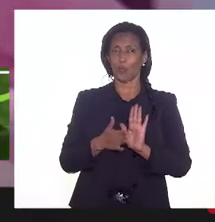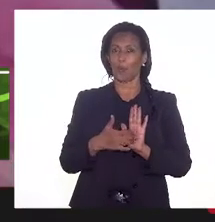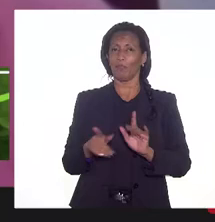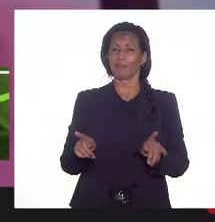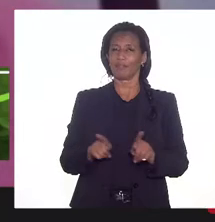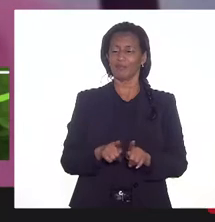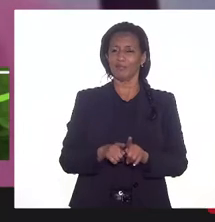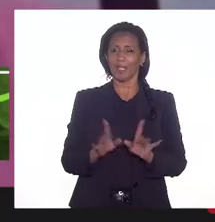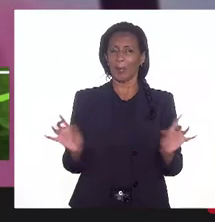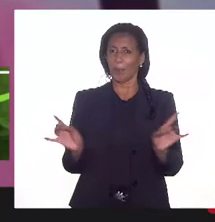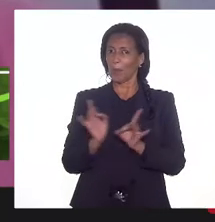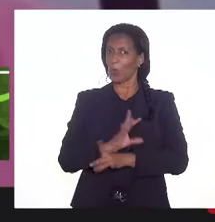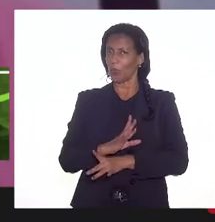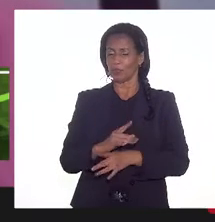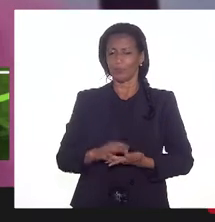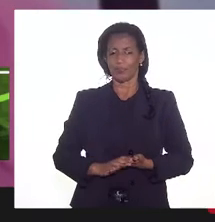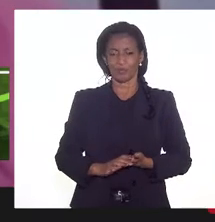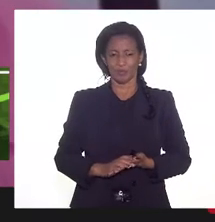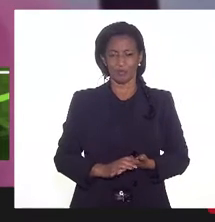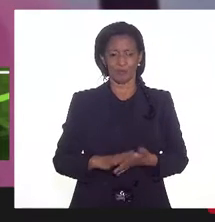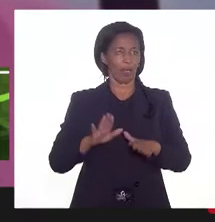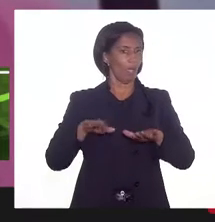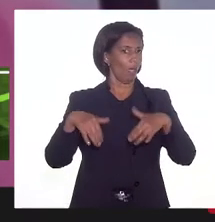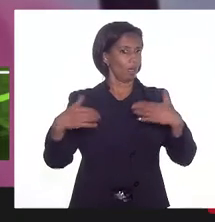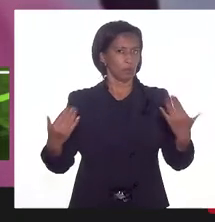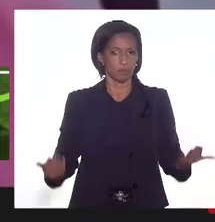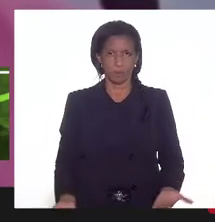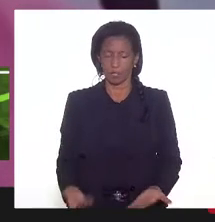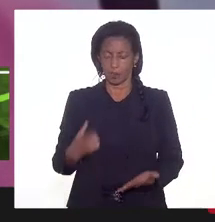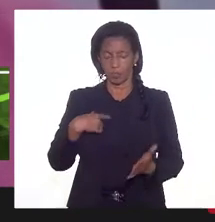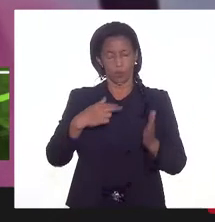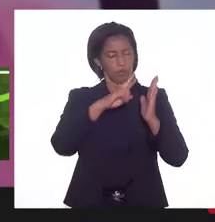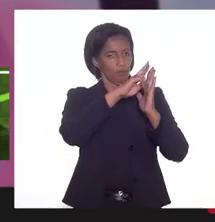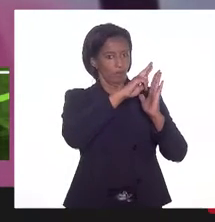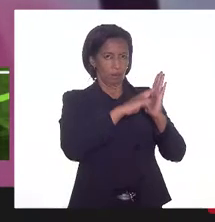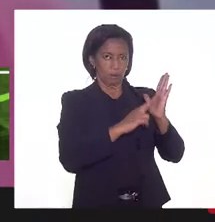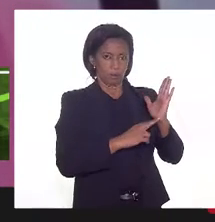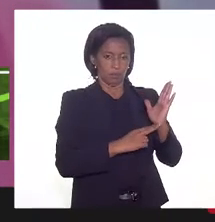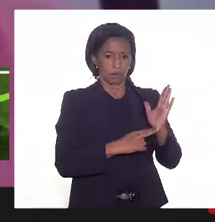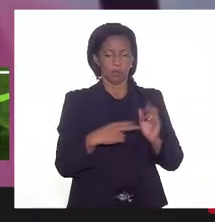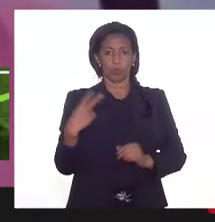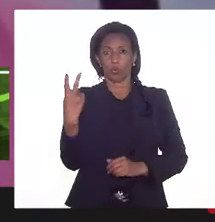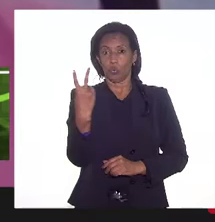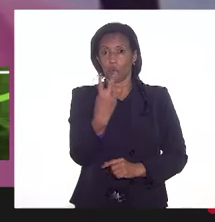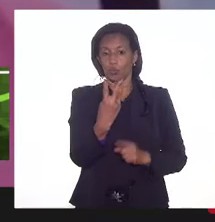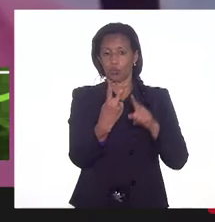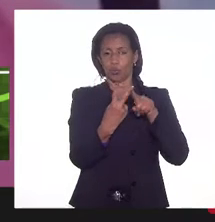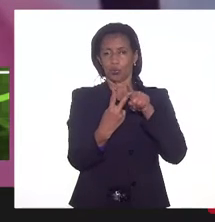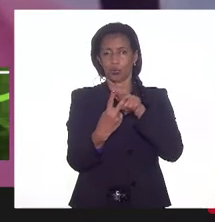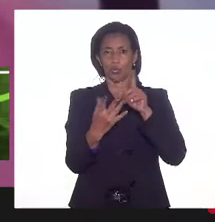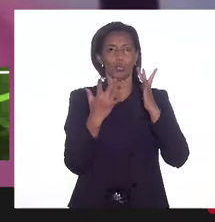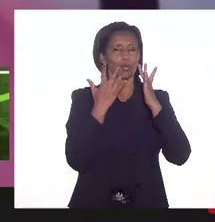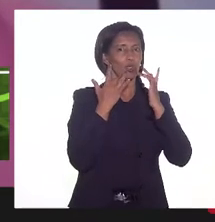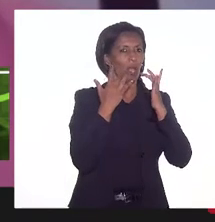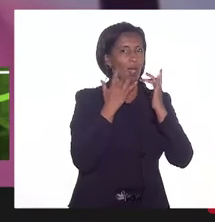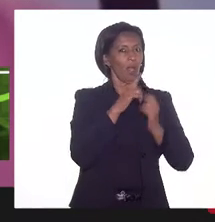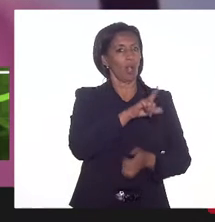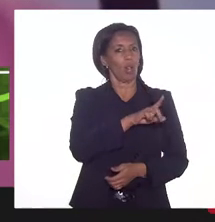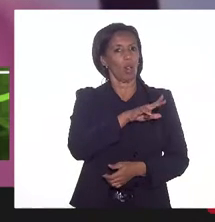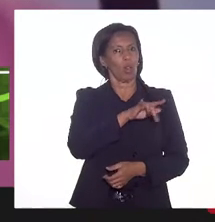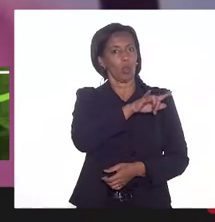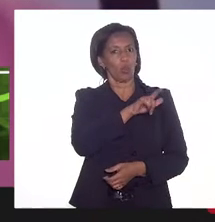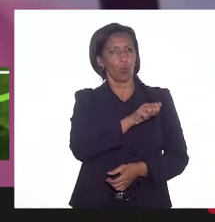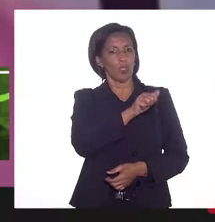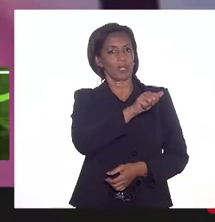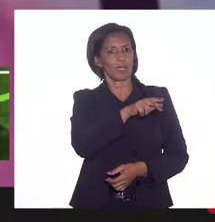ponho à disposição assim que tivermos as regras os dois teatros tanto o Luiz Armando ou